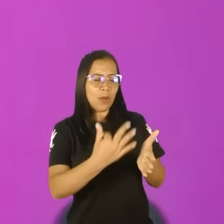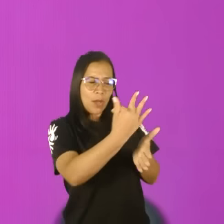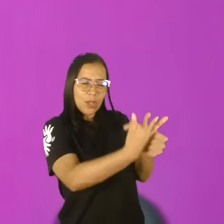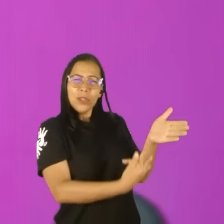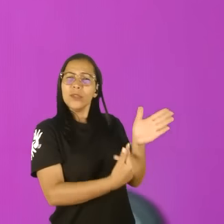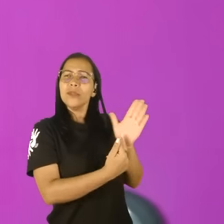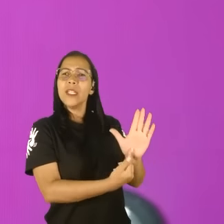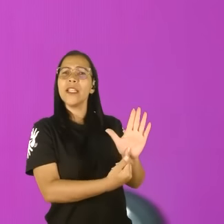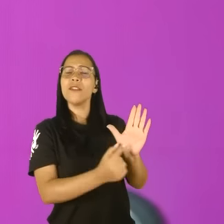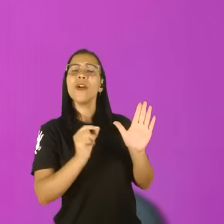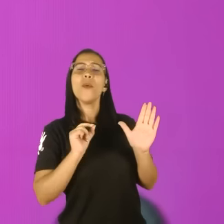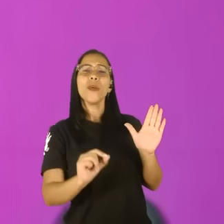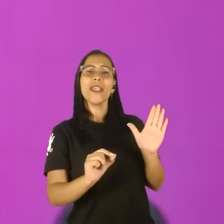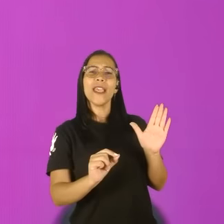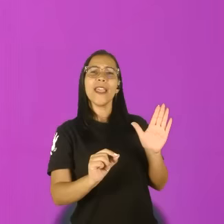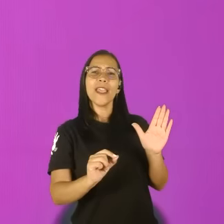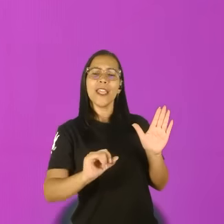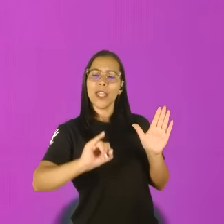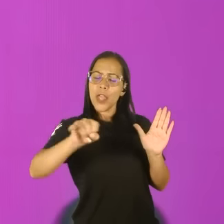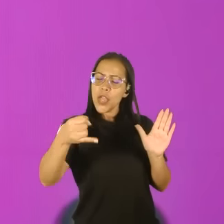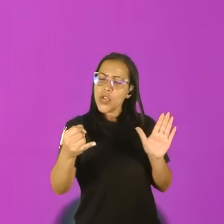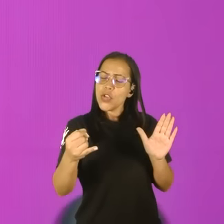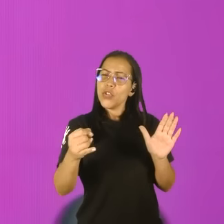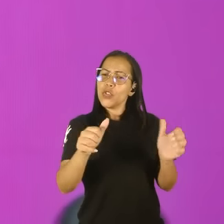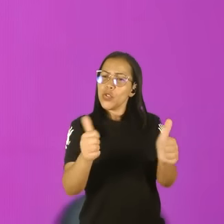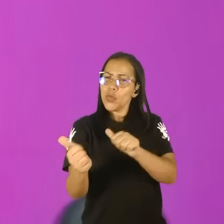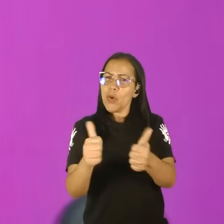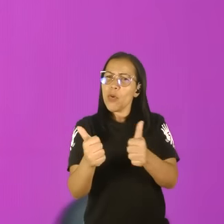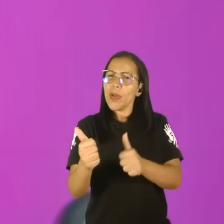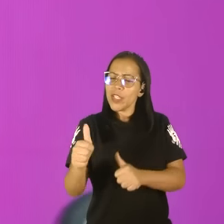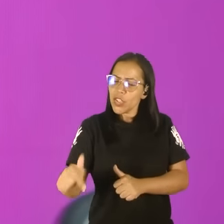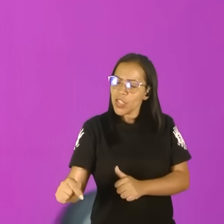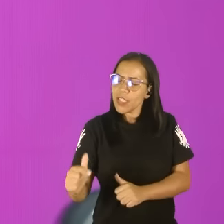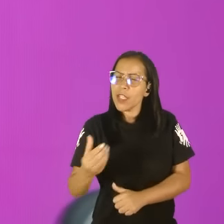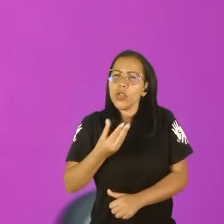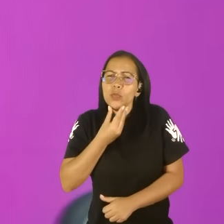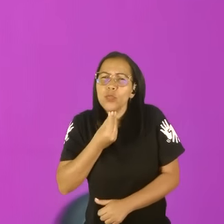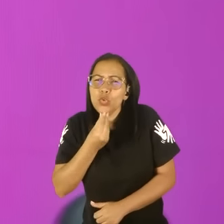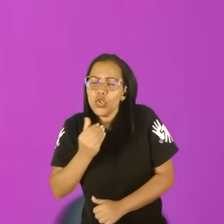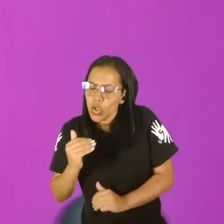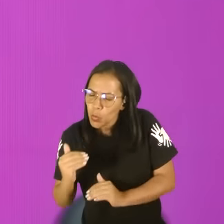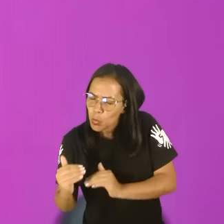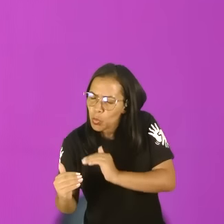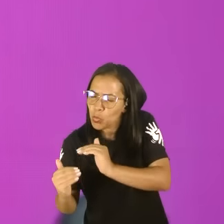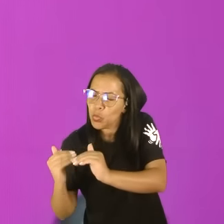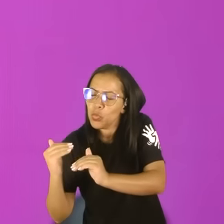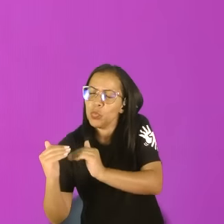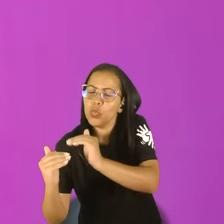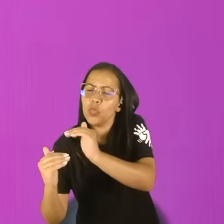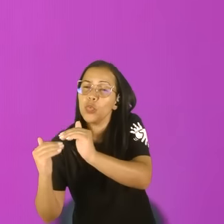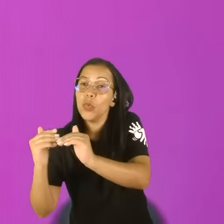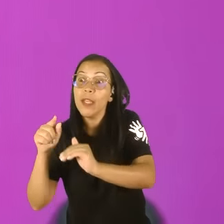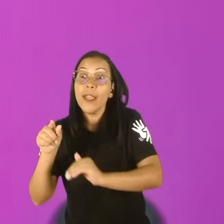deserto, trabalhando o seu espírito, crescendo no espírito, até o dia que Deus o